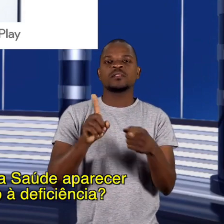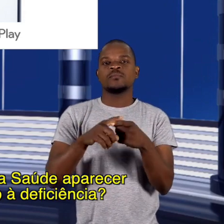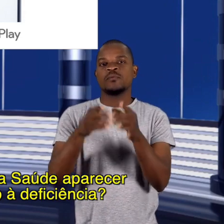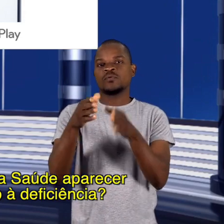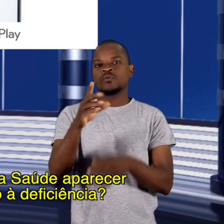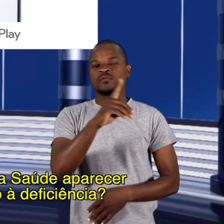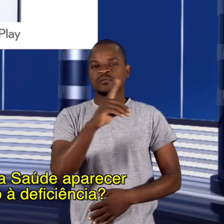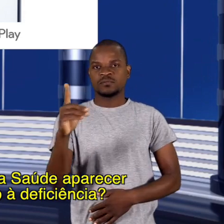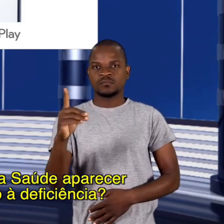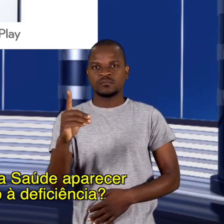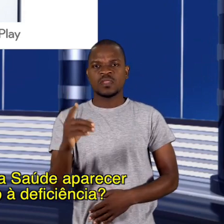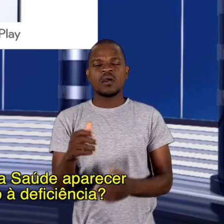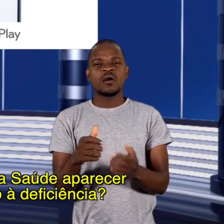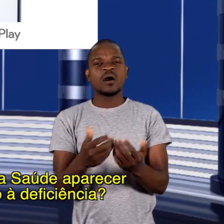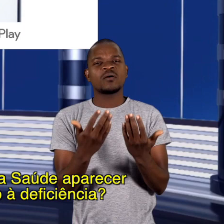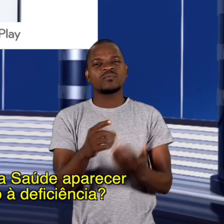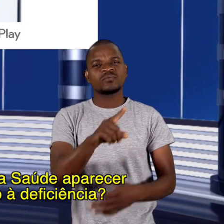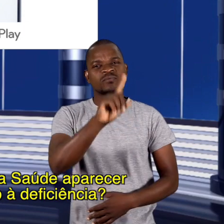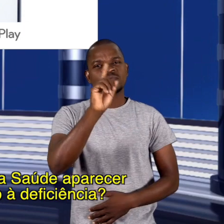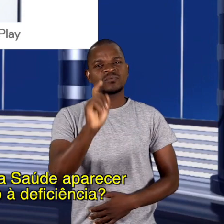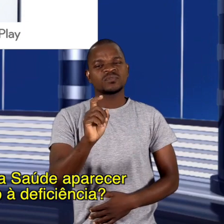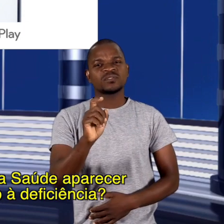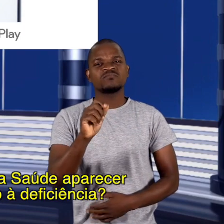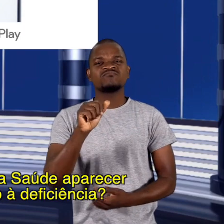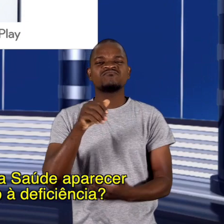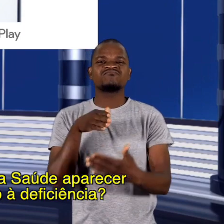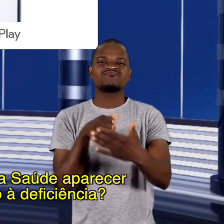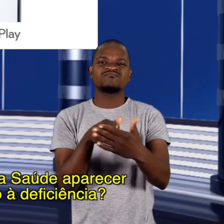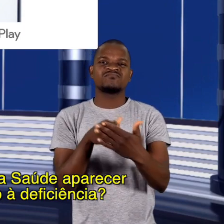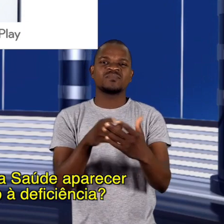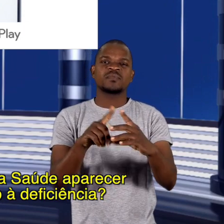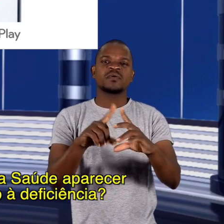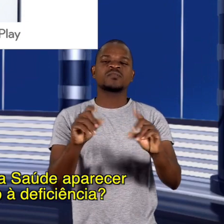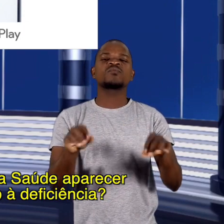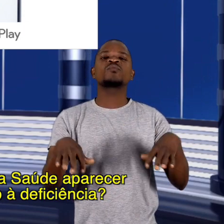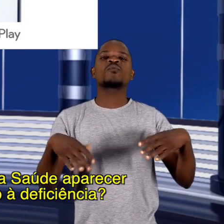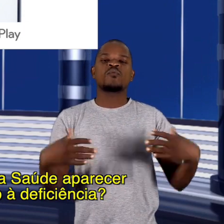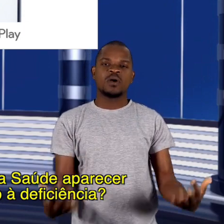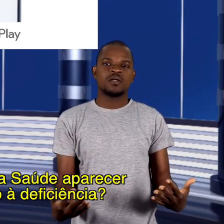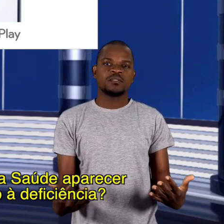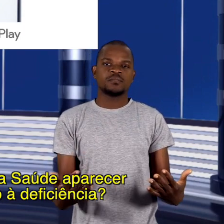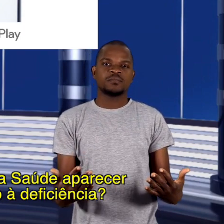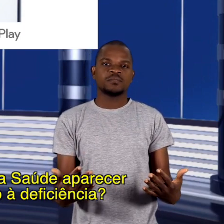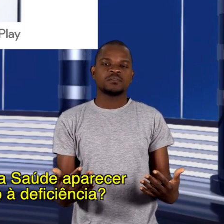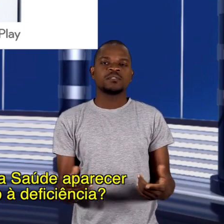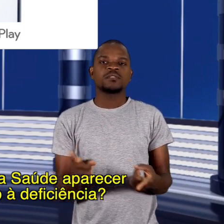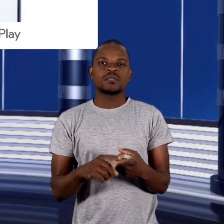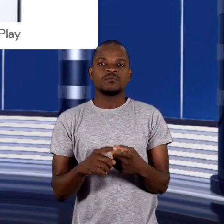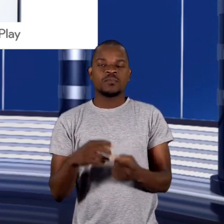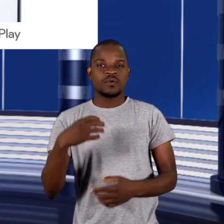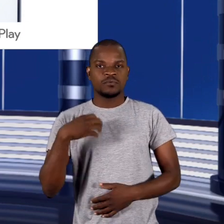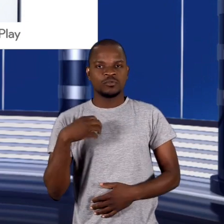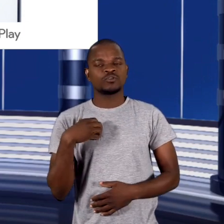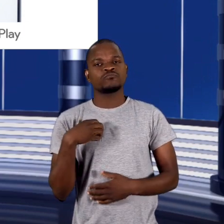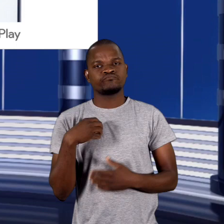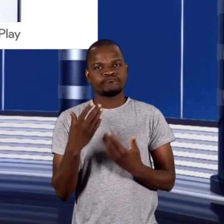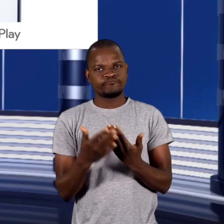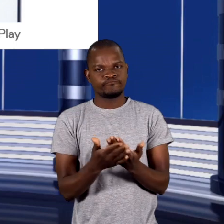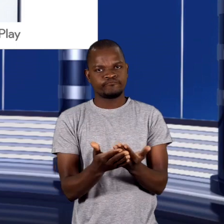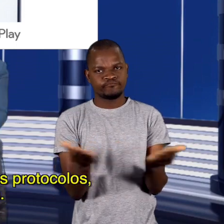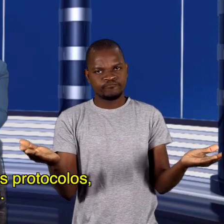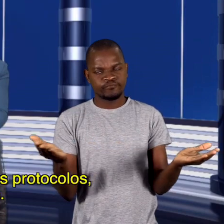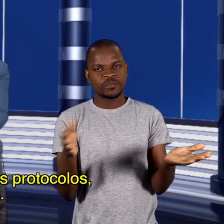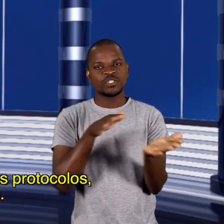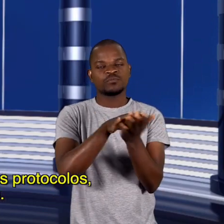falhar aqui no Ministério para aparecer e dar alguma explicação especificamente para as pessoas com deficiência.